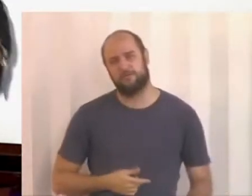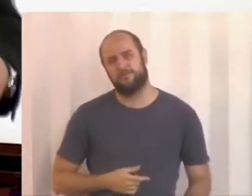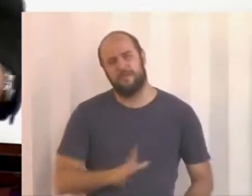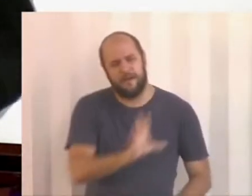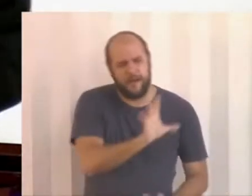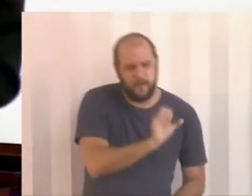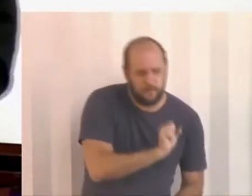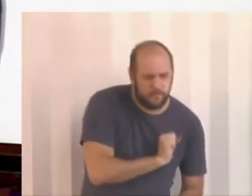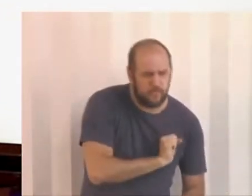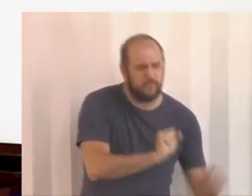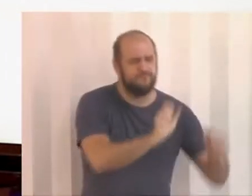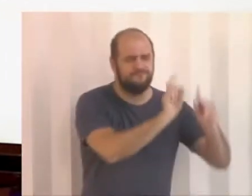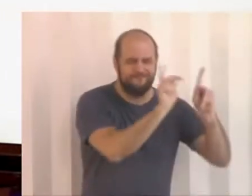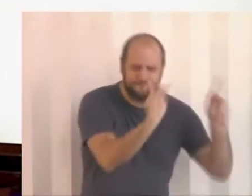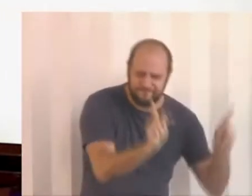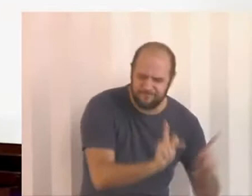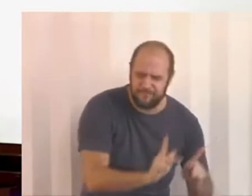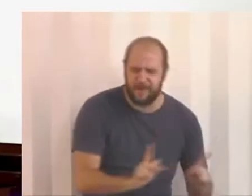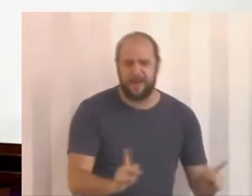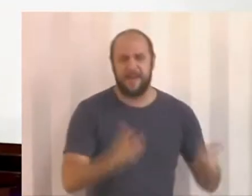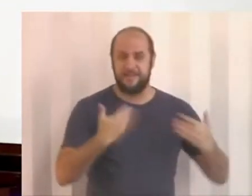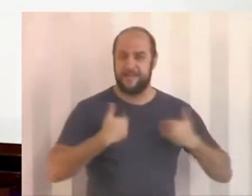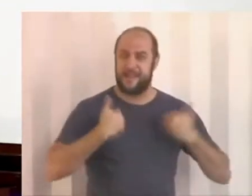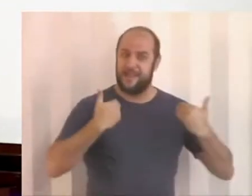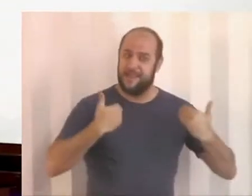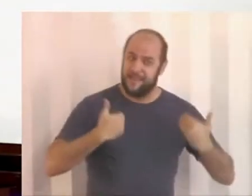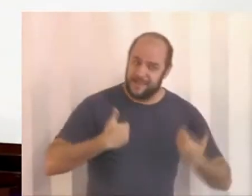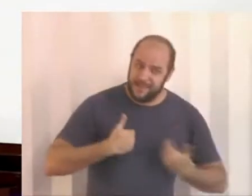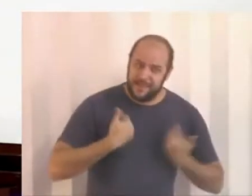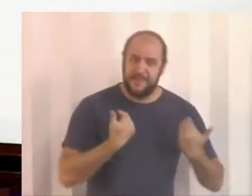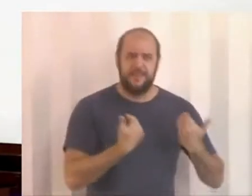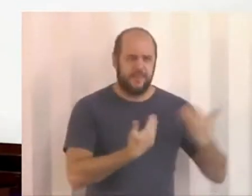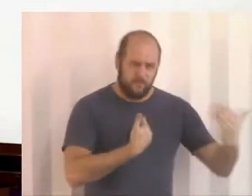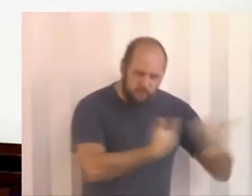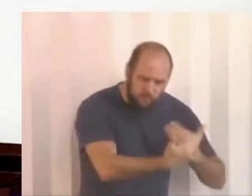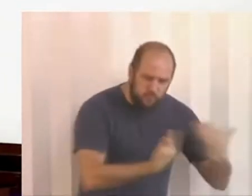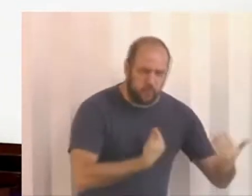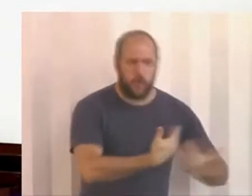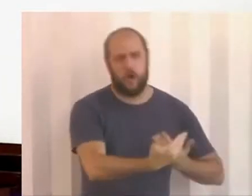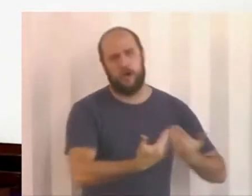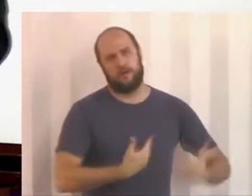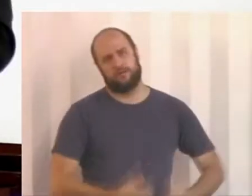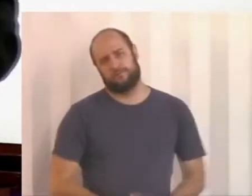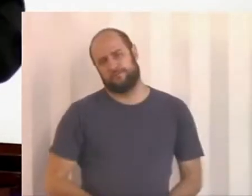tendo paz para com ele, tendo alegria para com ele,